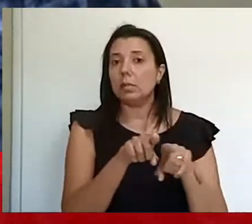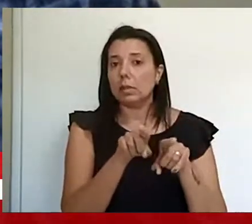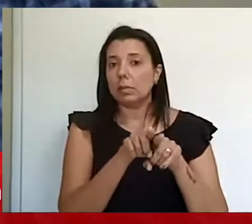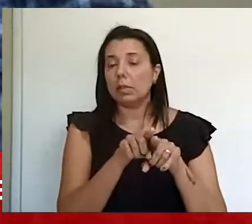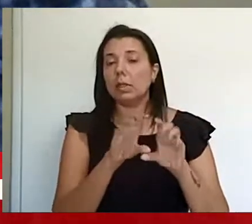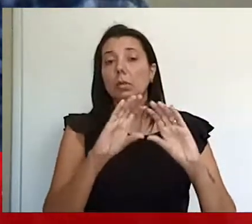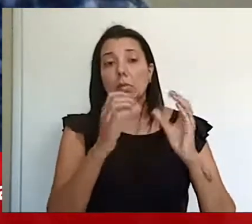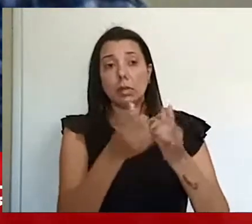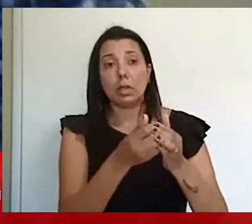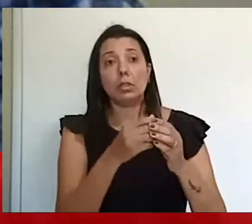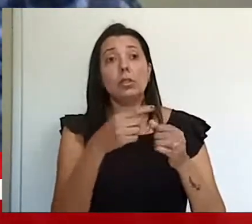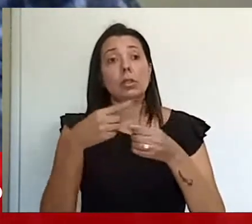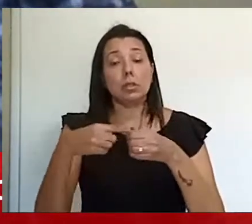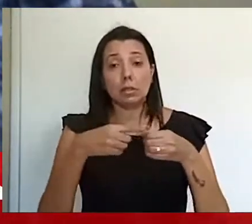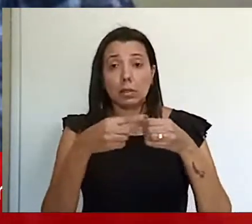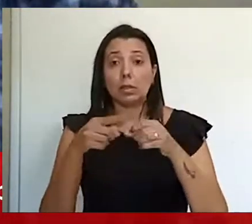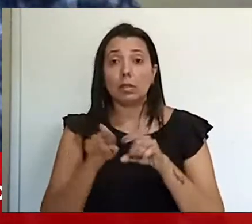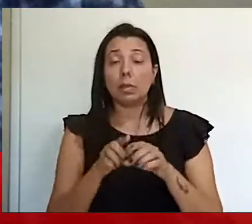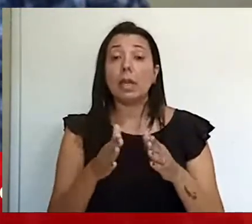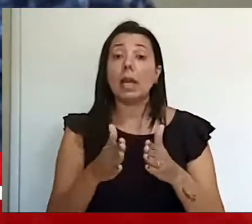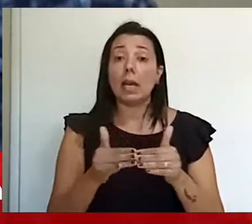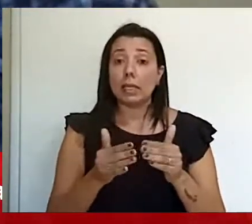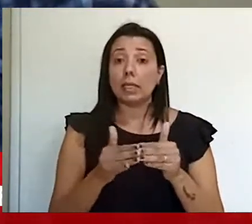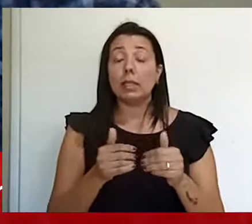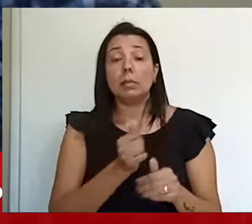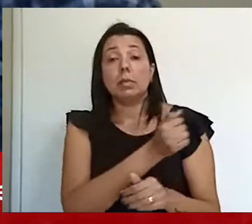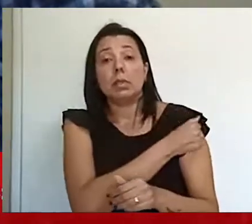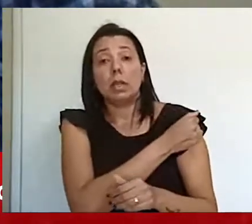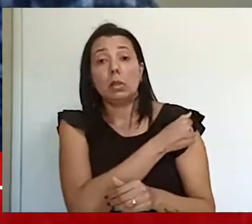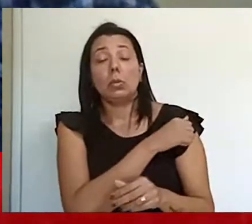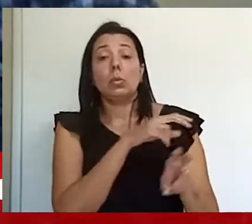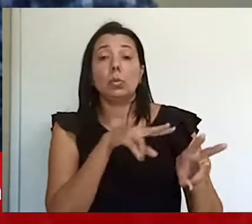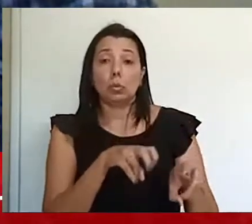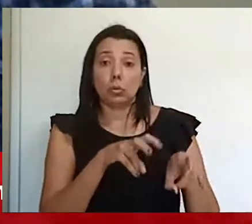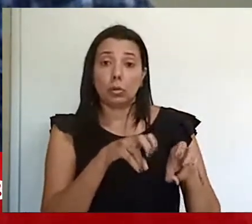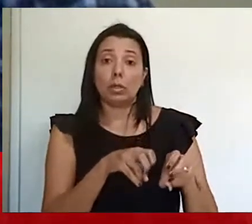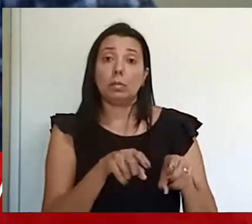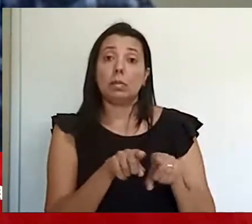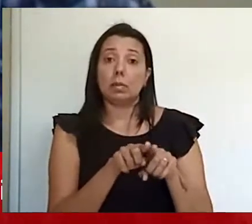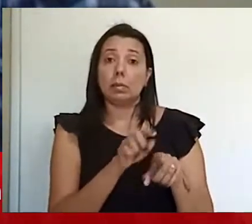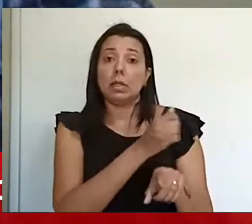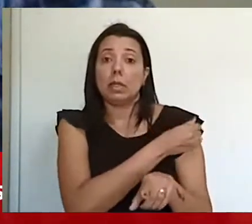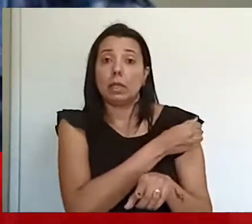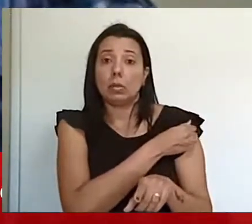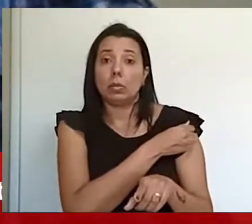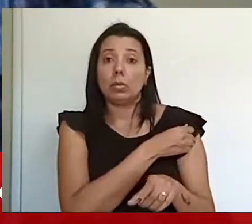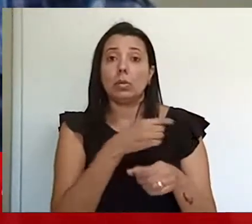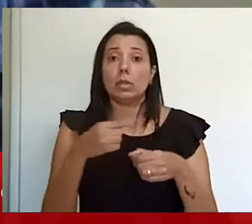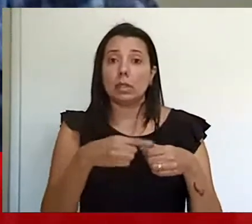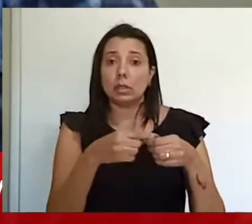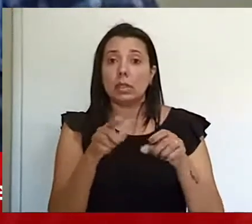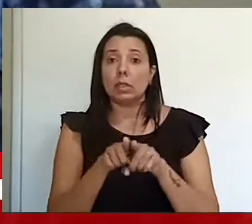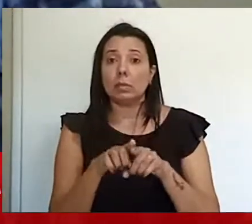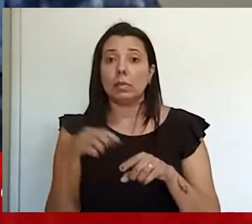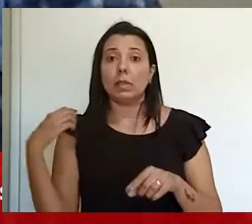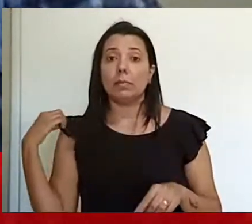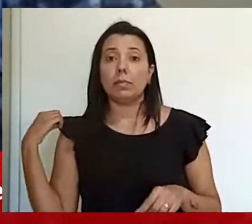porque nós atendemos tanto estudantes do campo como estudantes das áreas urbanas, né? Só para a gente fazer um relato aqui,